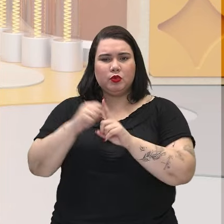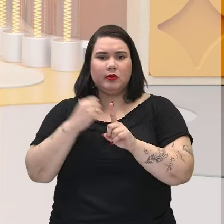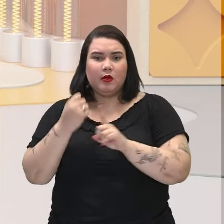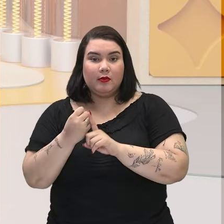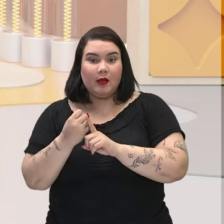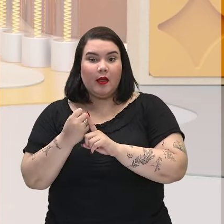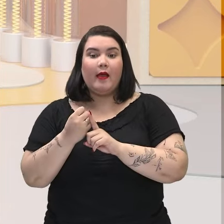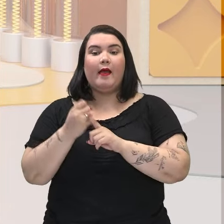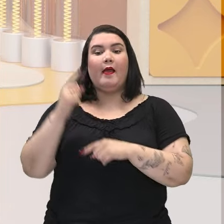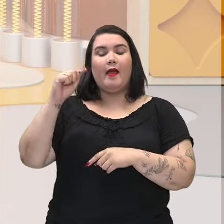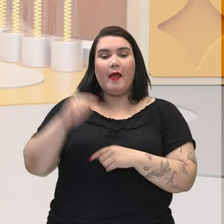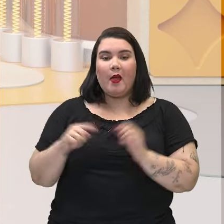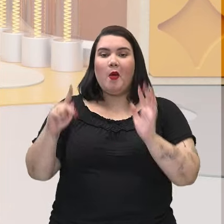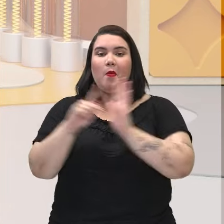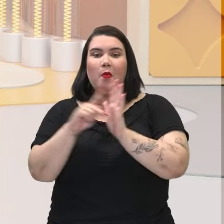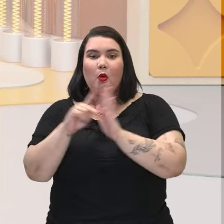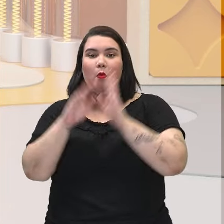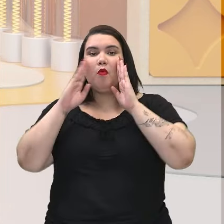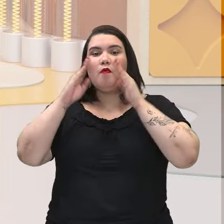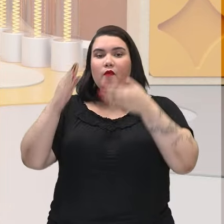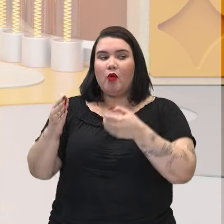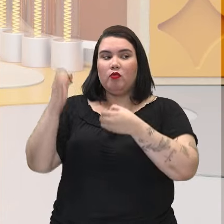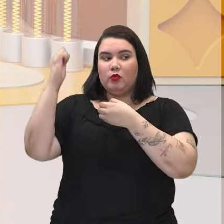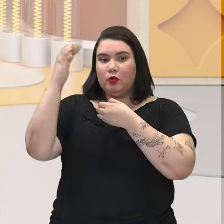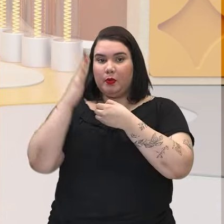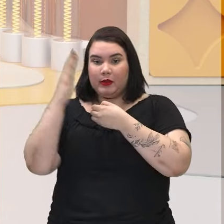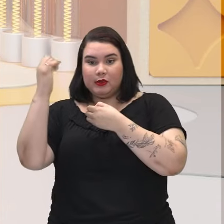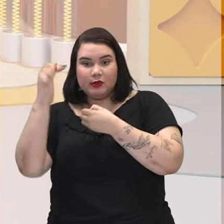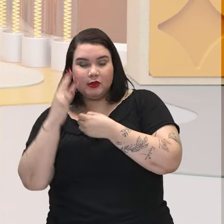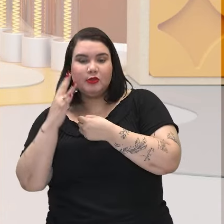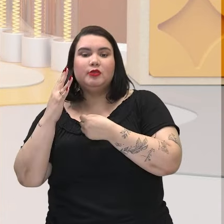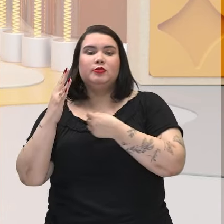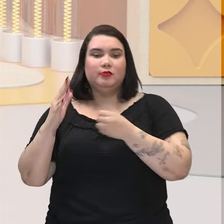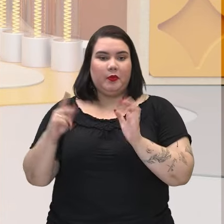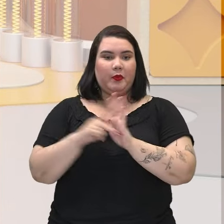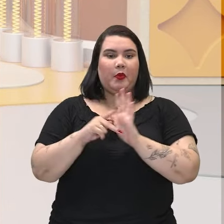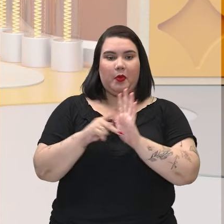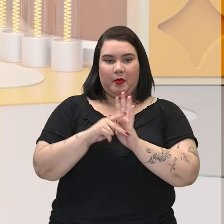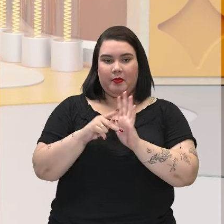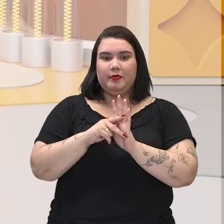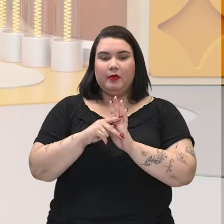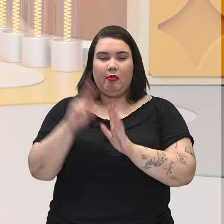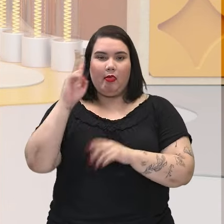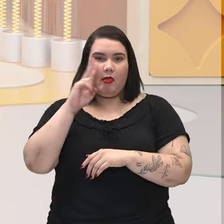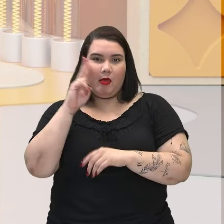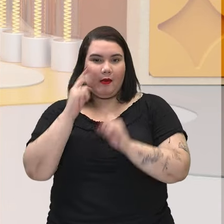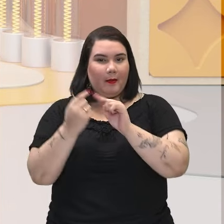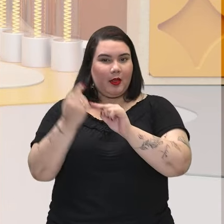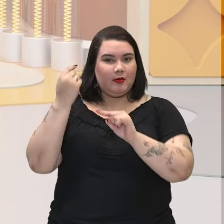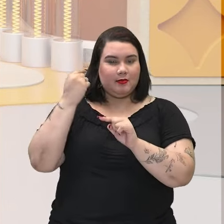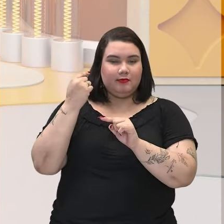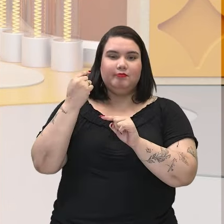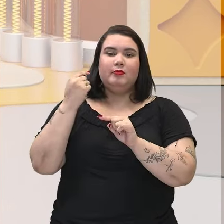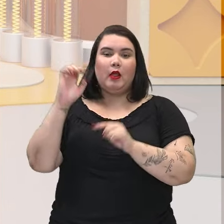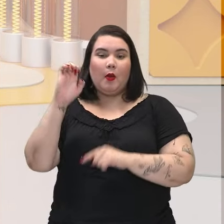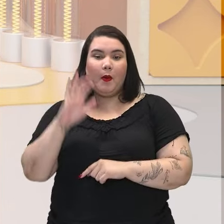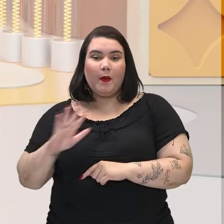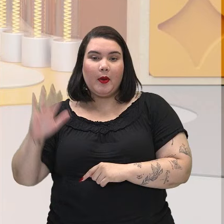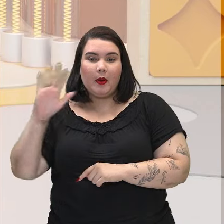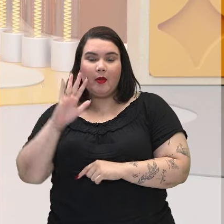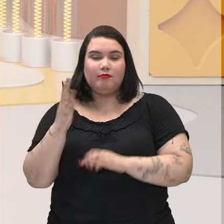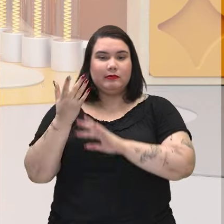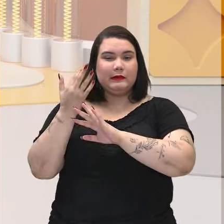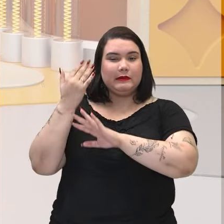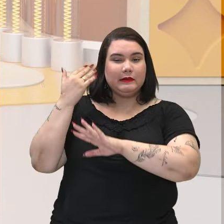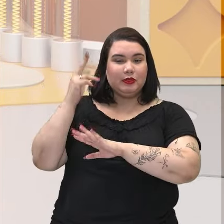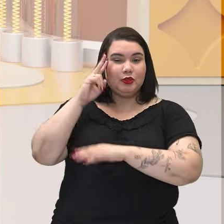O pensamento iluminista, as ideias do justnaturalismo que foram estabelecidas pelo John Locke, que estavam lá na Europa um tempo